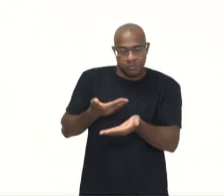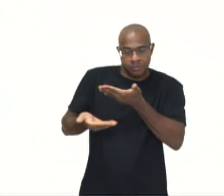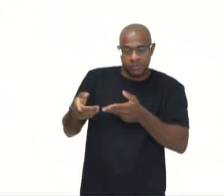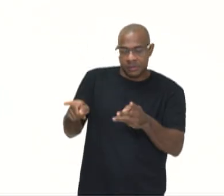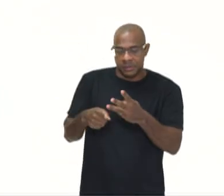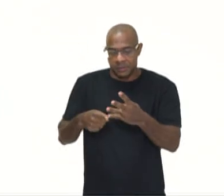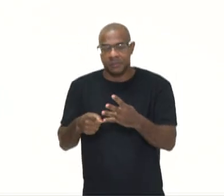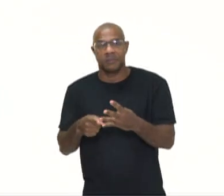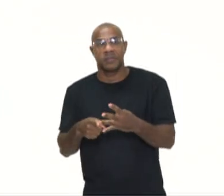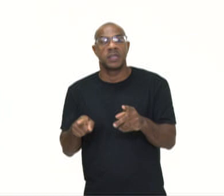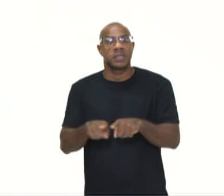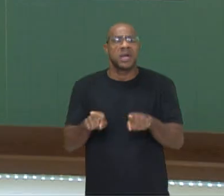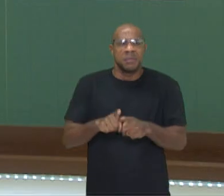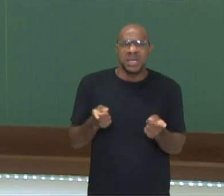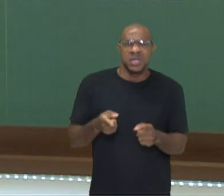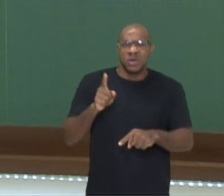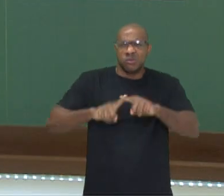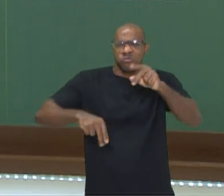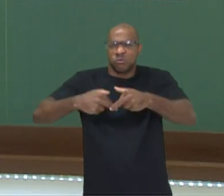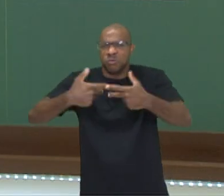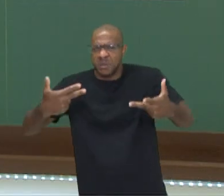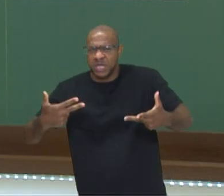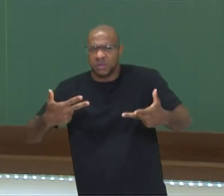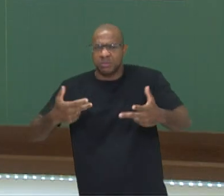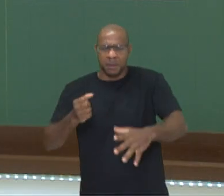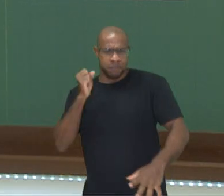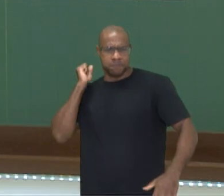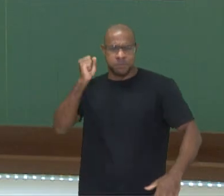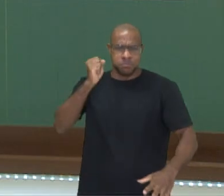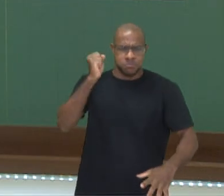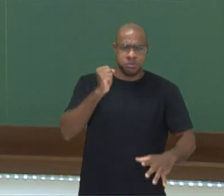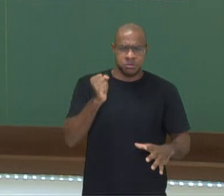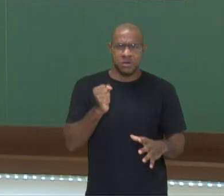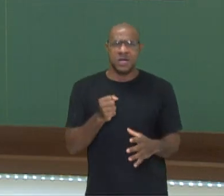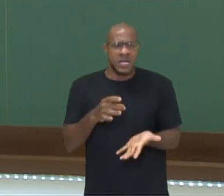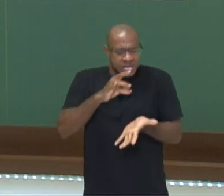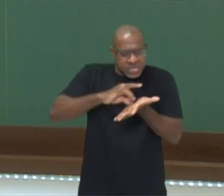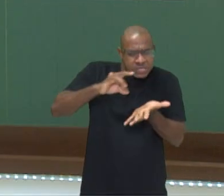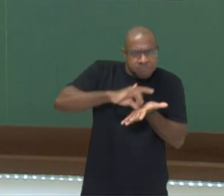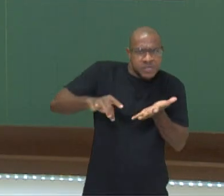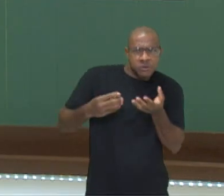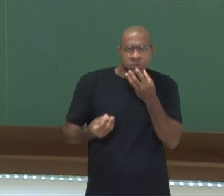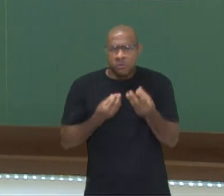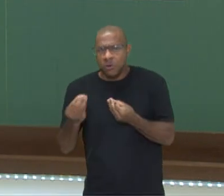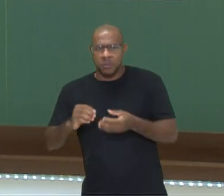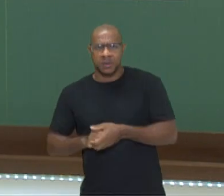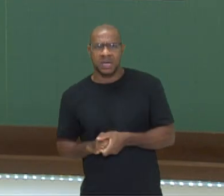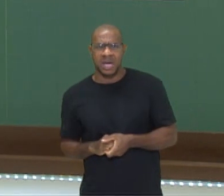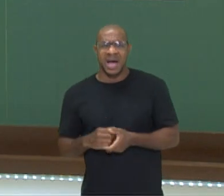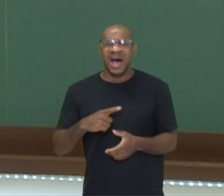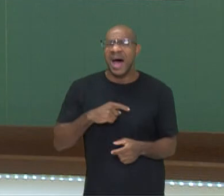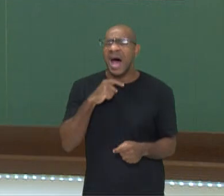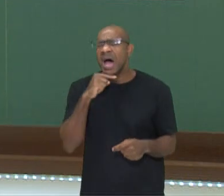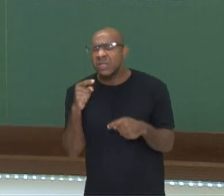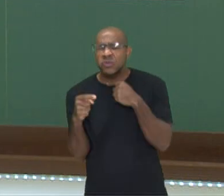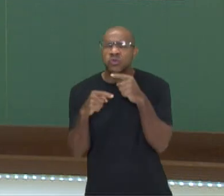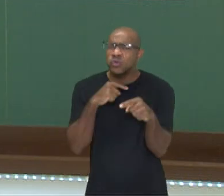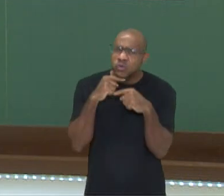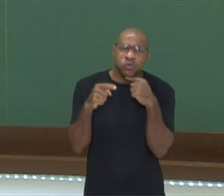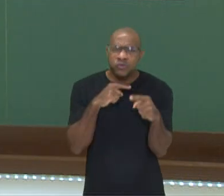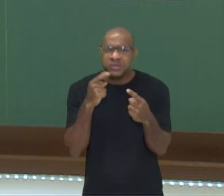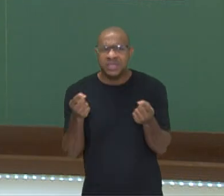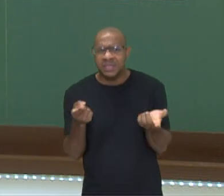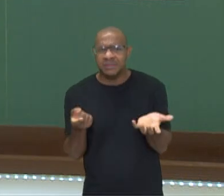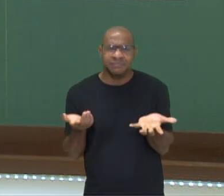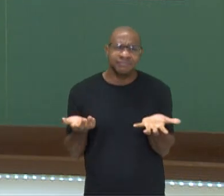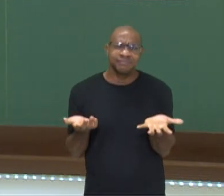de captura de inimigos. Qual é a certa? Ai, professora, eu fiquei em dúvida entre a letra A, a letra B e a letra C.